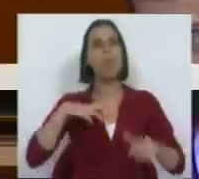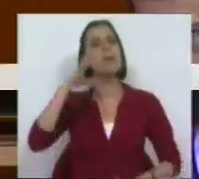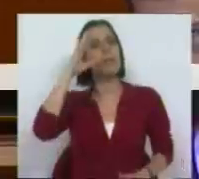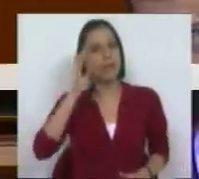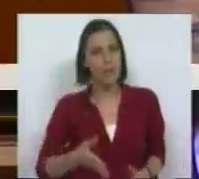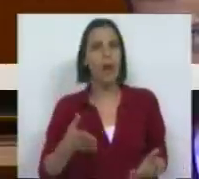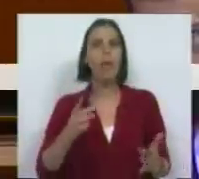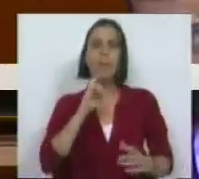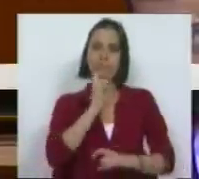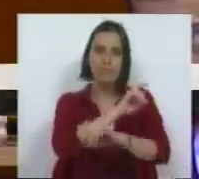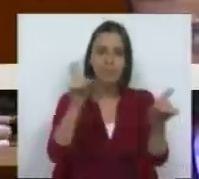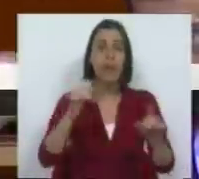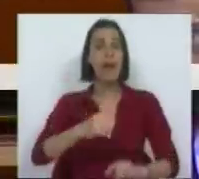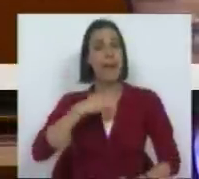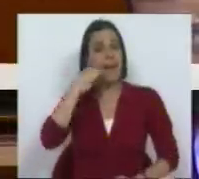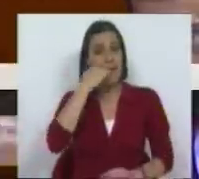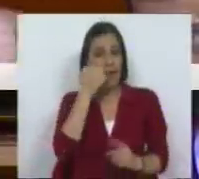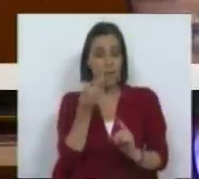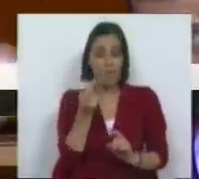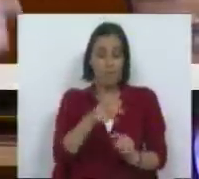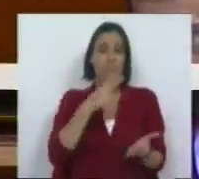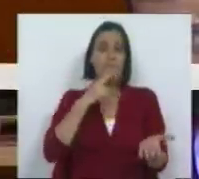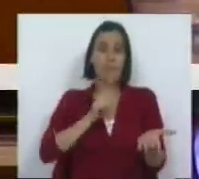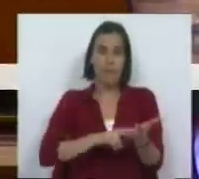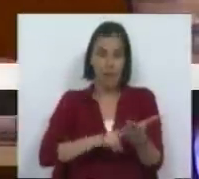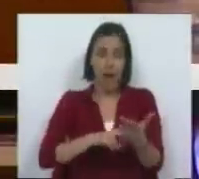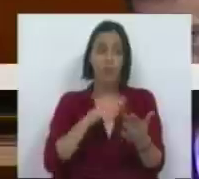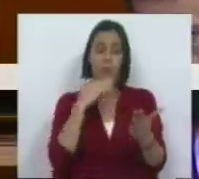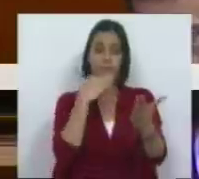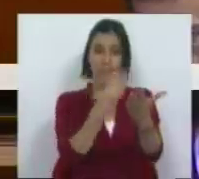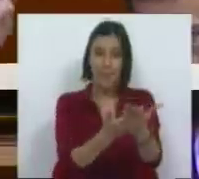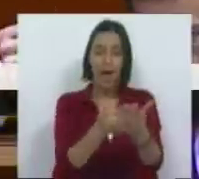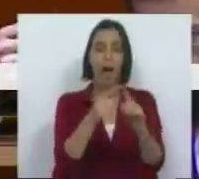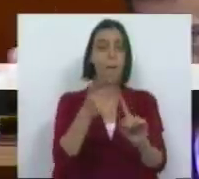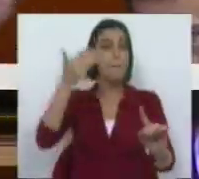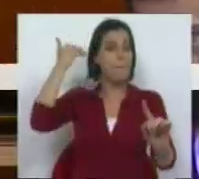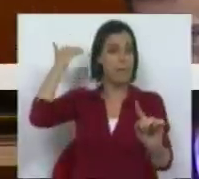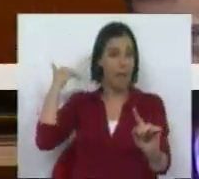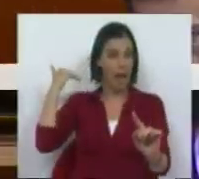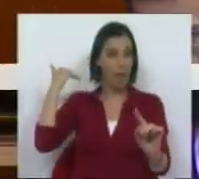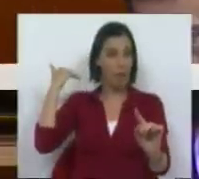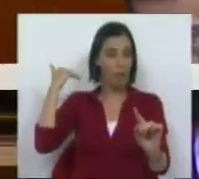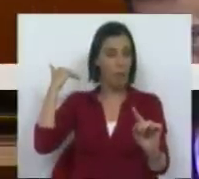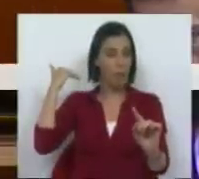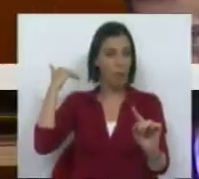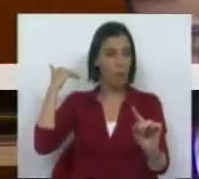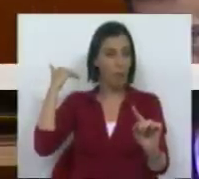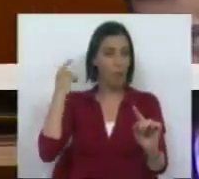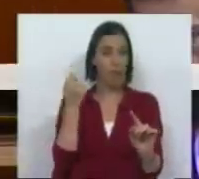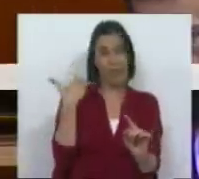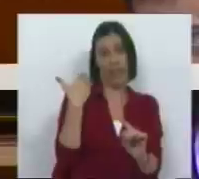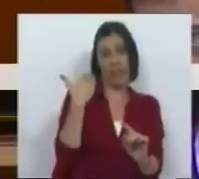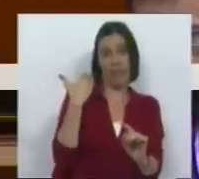saibam que a gravidade dos factos que são imputados, quer no passado, quer no passado